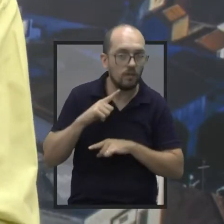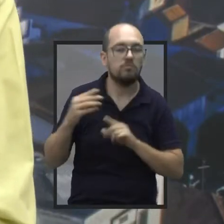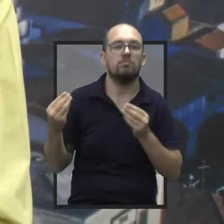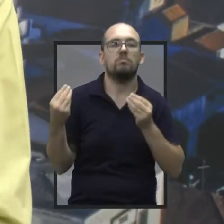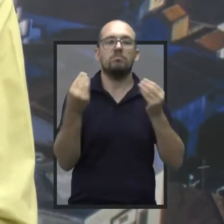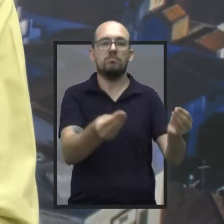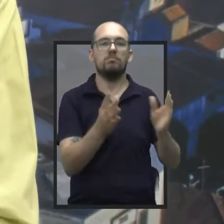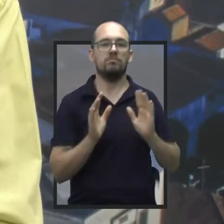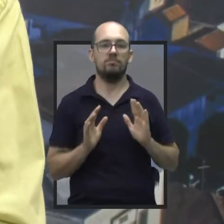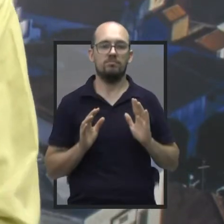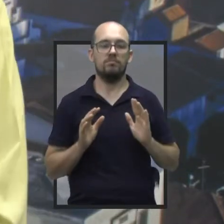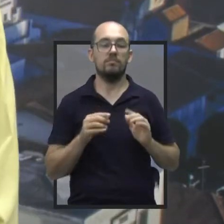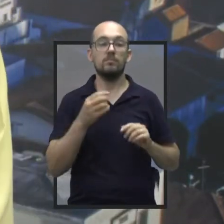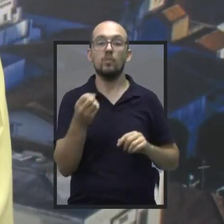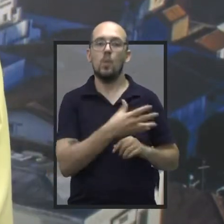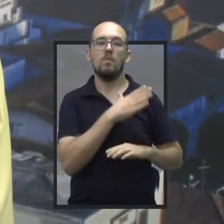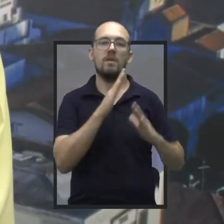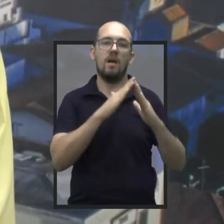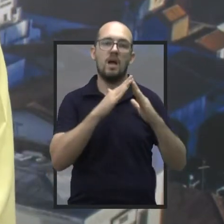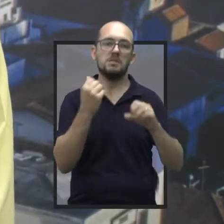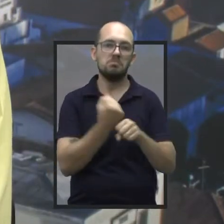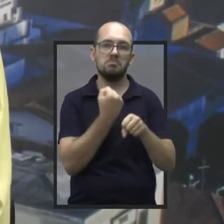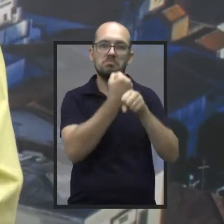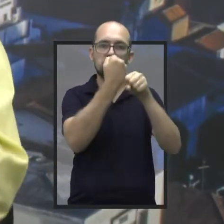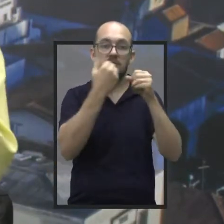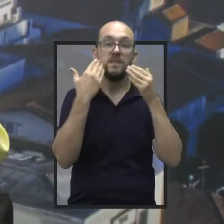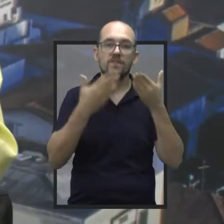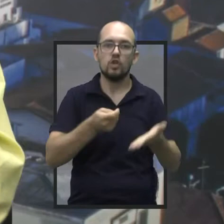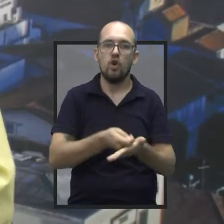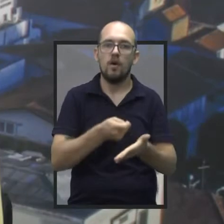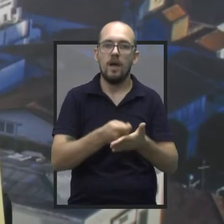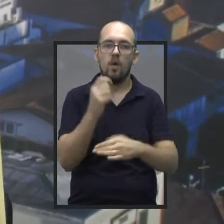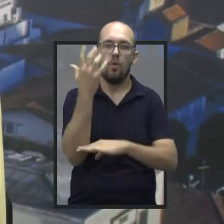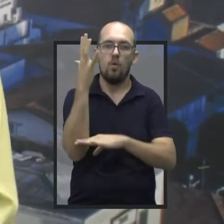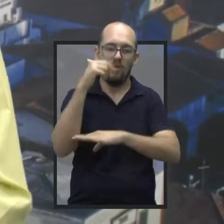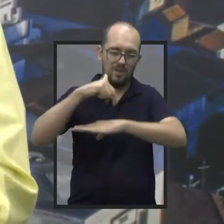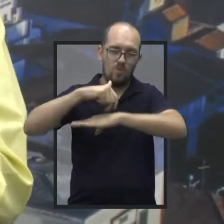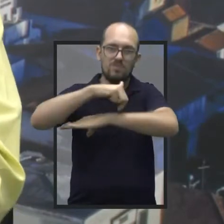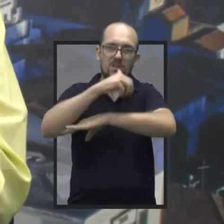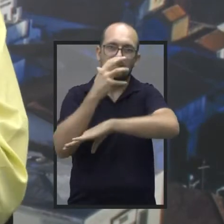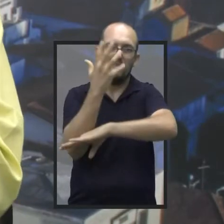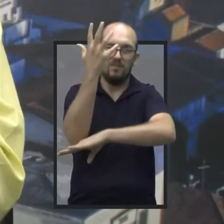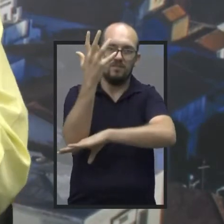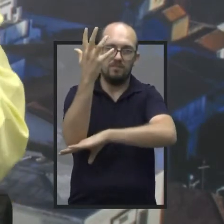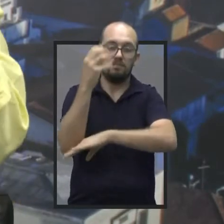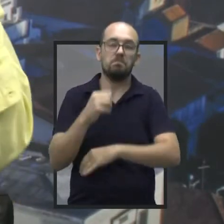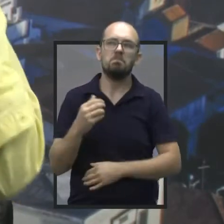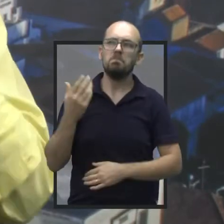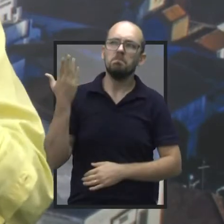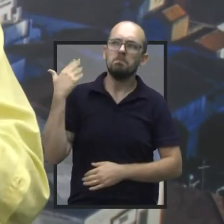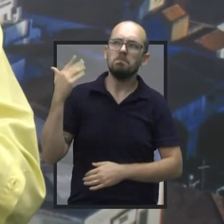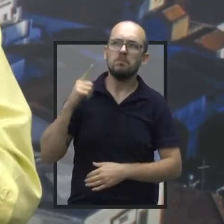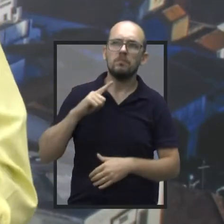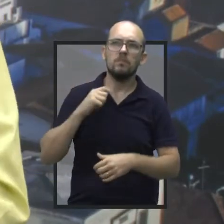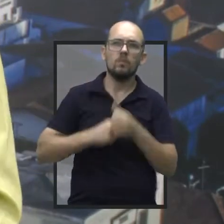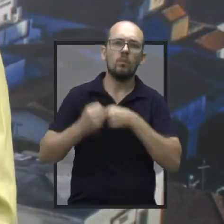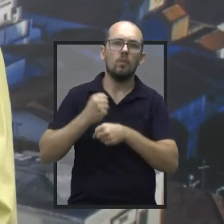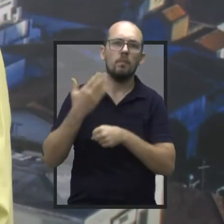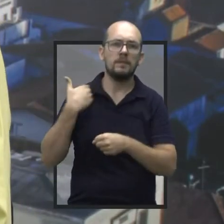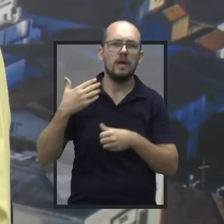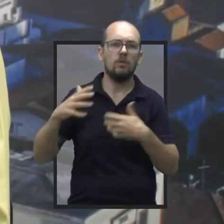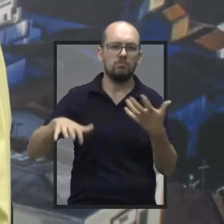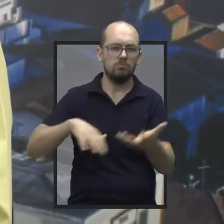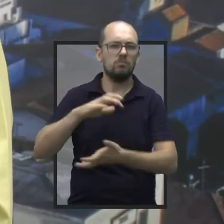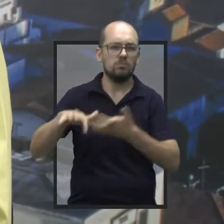árvore, de frente à nova edificação. Na época, houve uma contestação, foi no final do ano passado, né? O